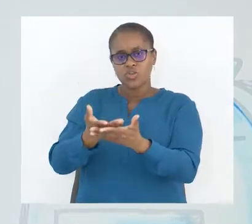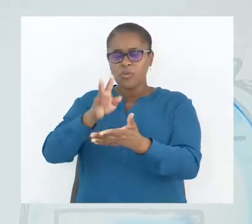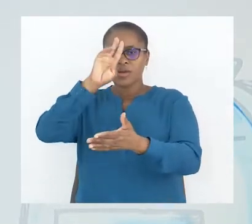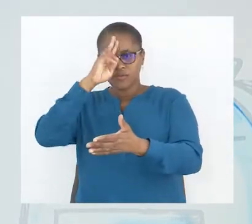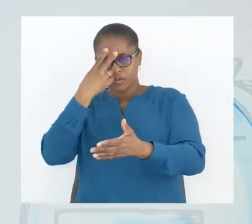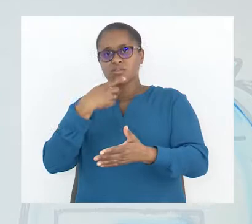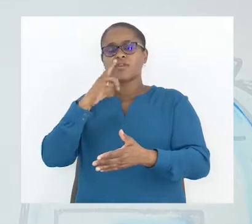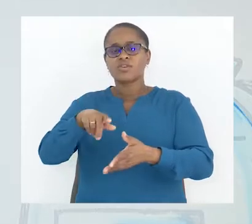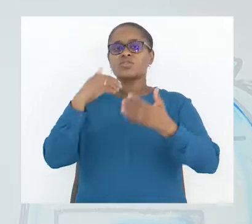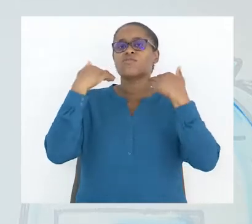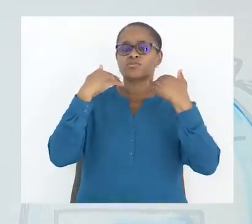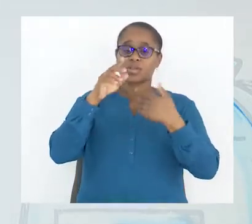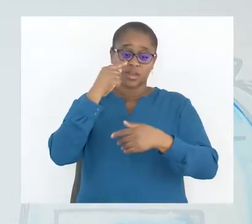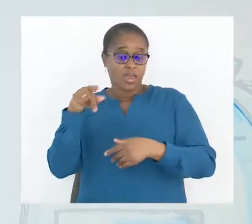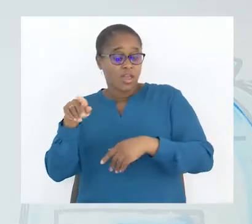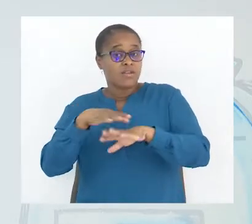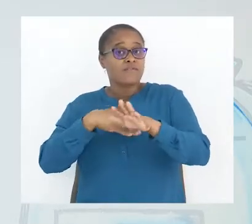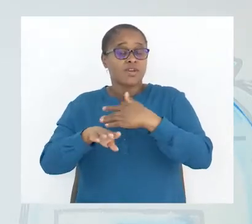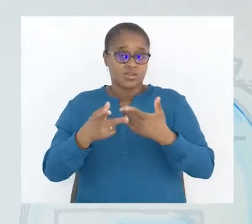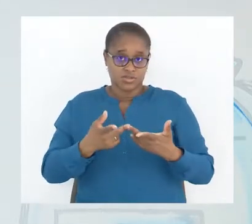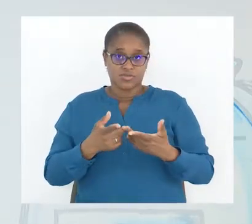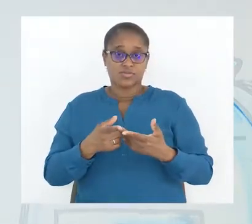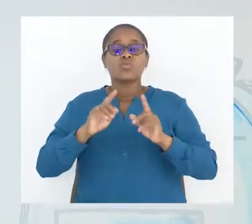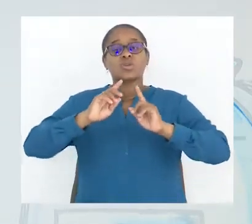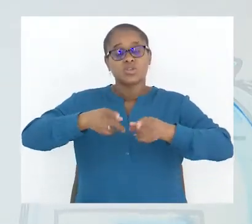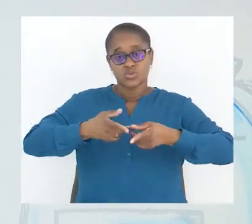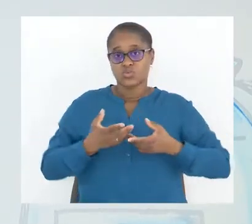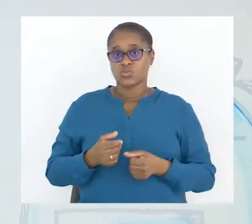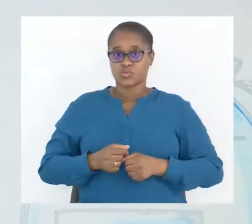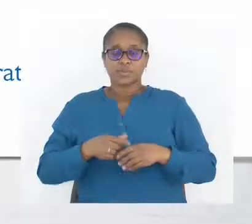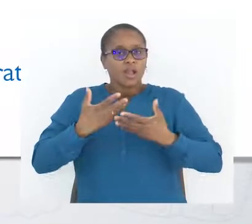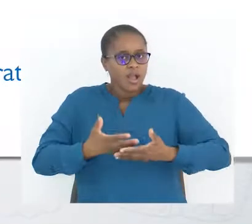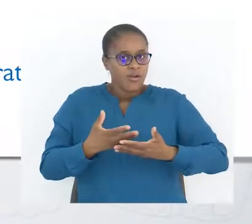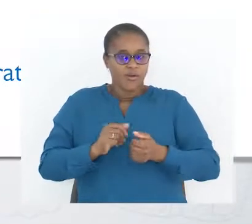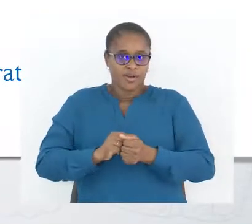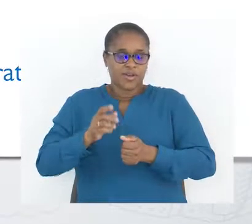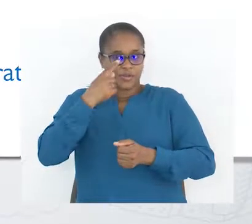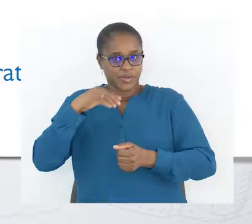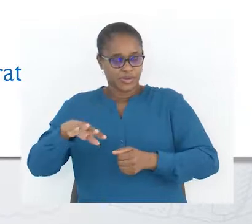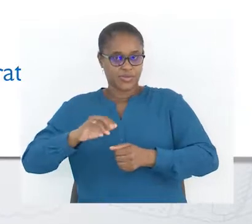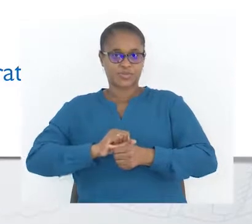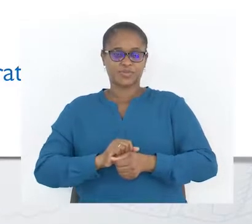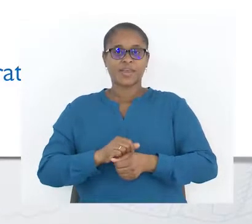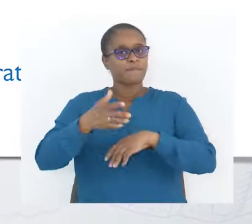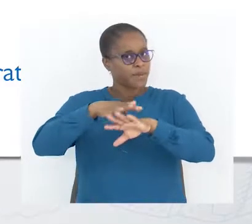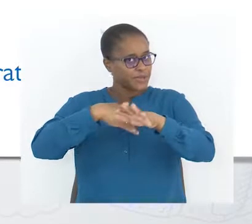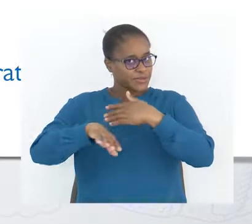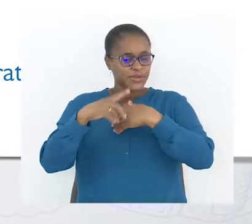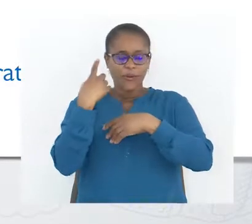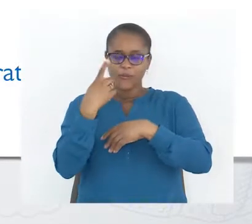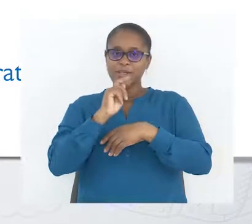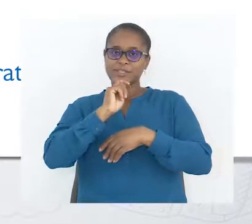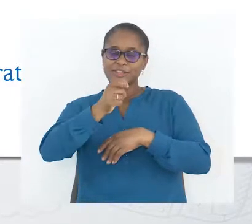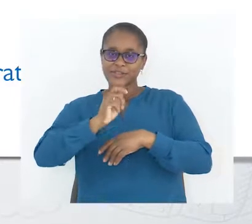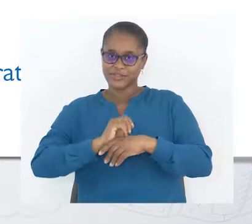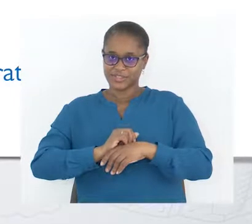para reforçar as informações que ele passou no início. Agora, meninos, para